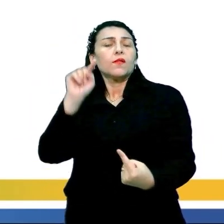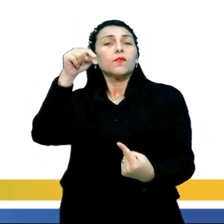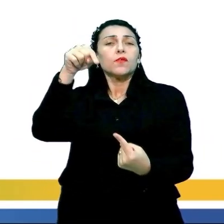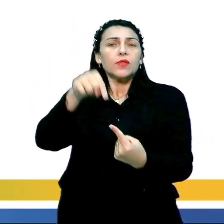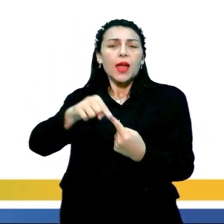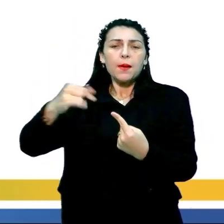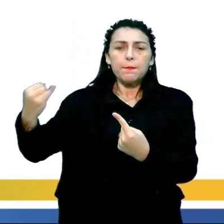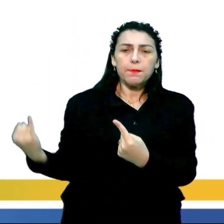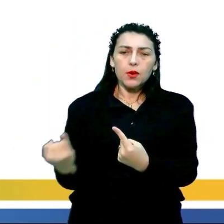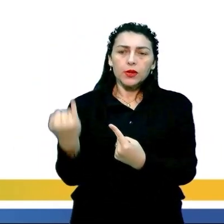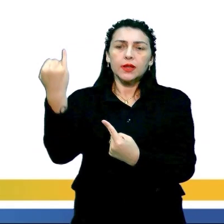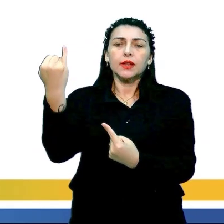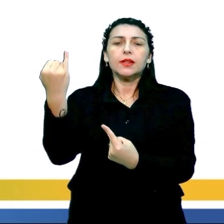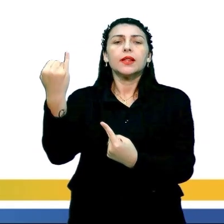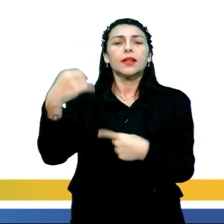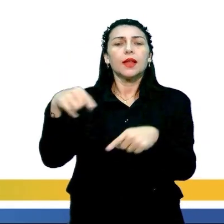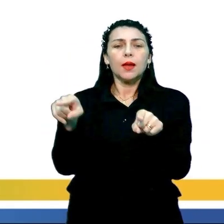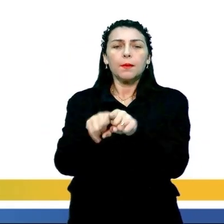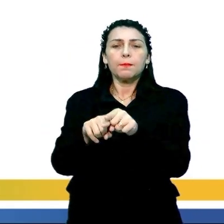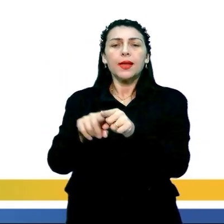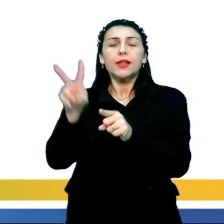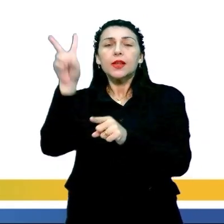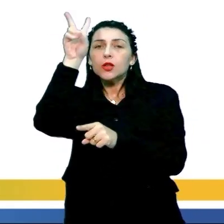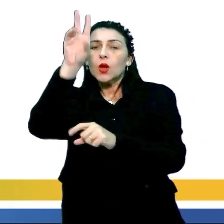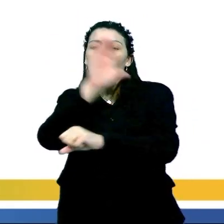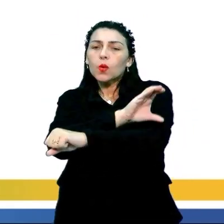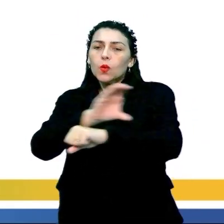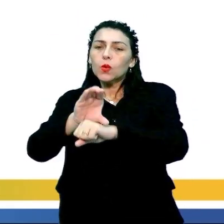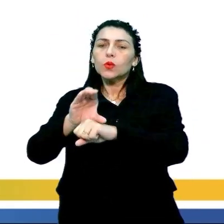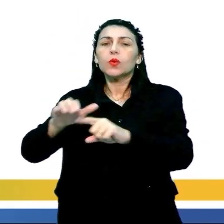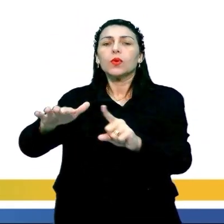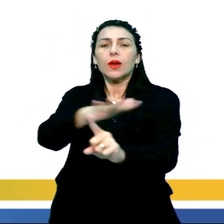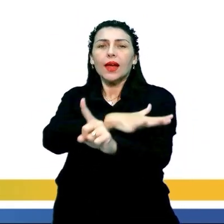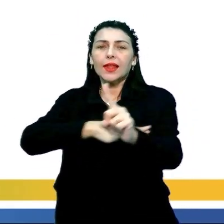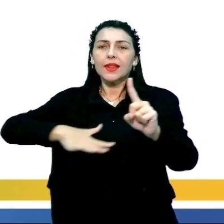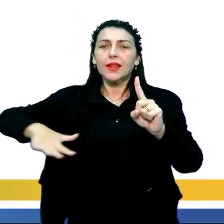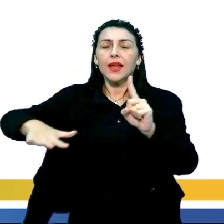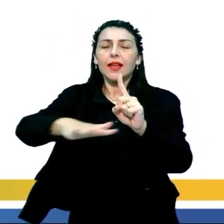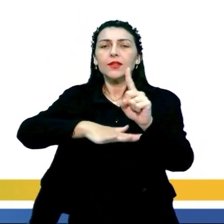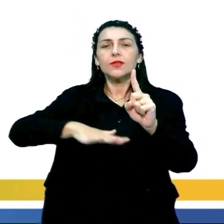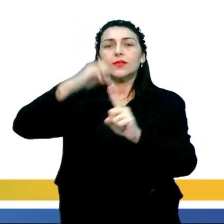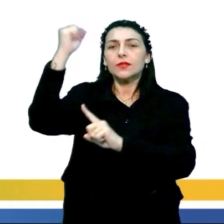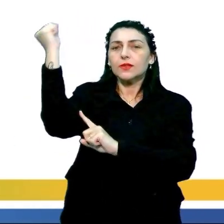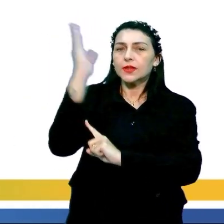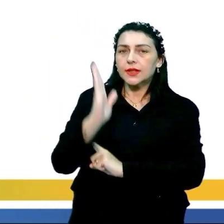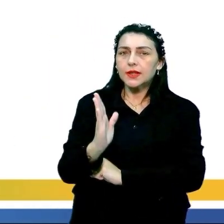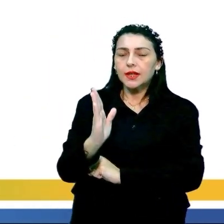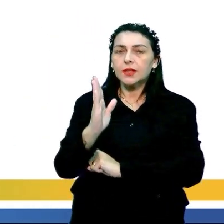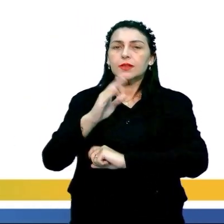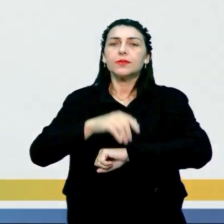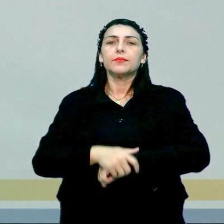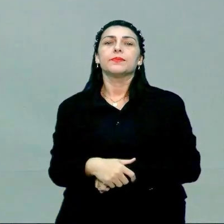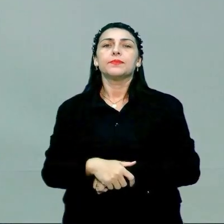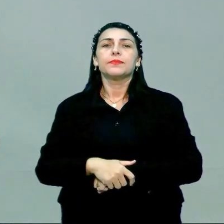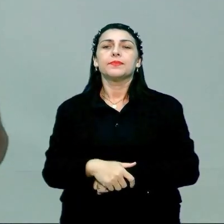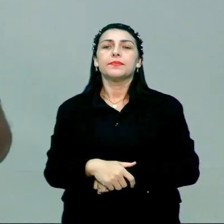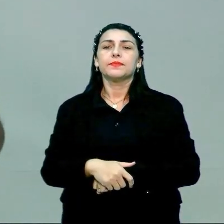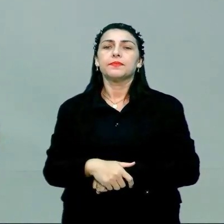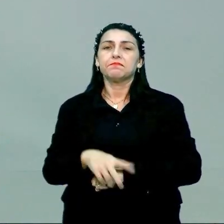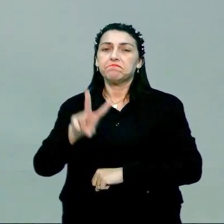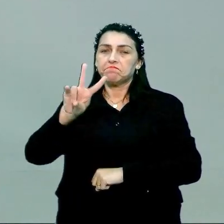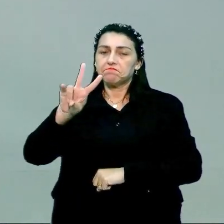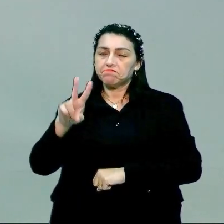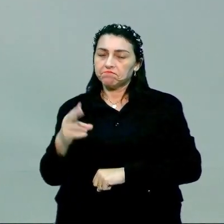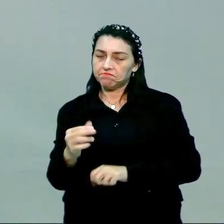sua fundamentalidade na composição histórica e cultural da sociedade. Viu